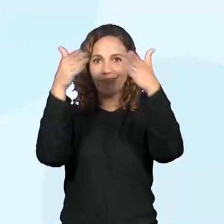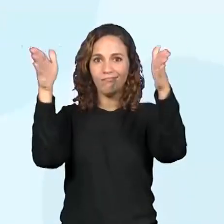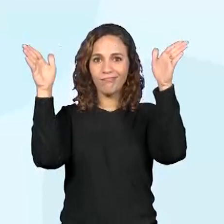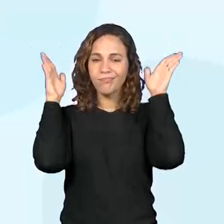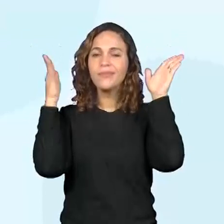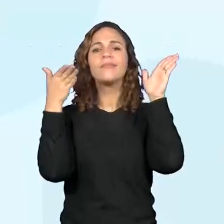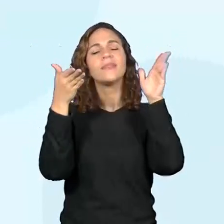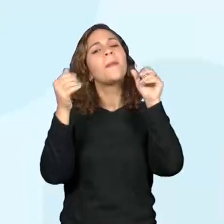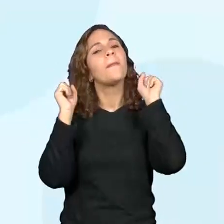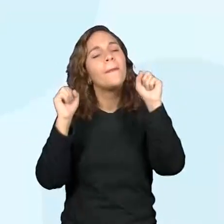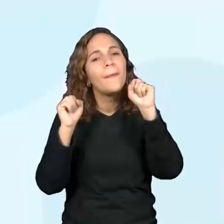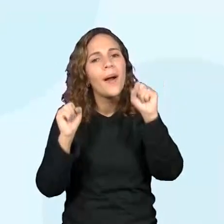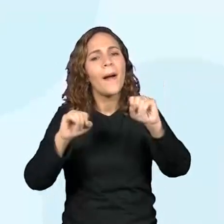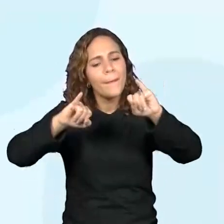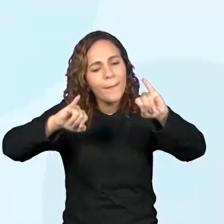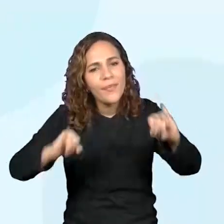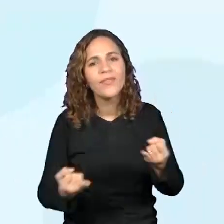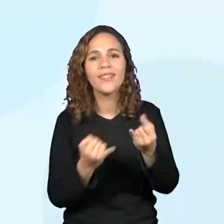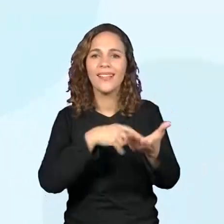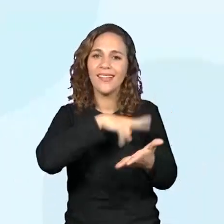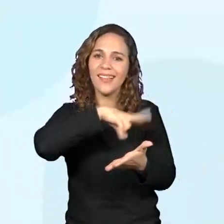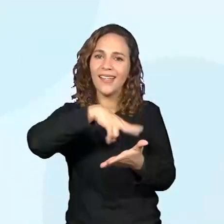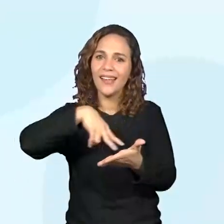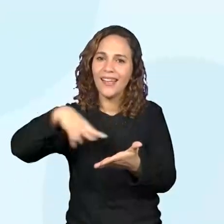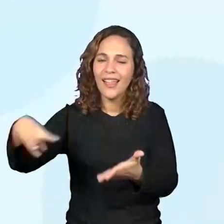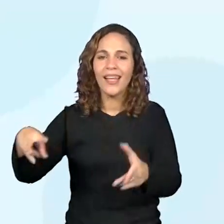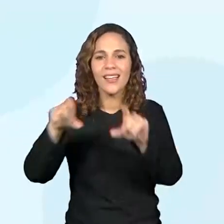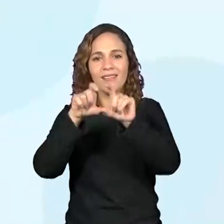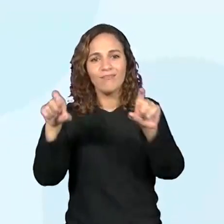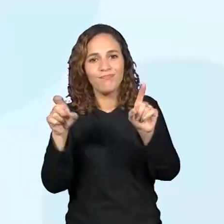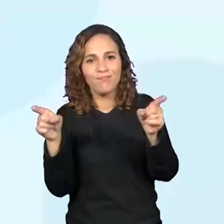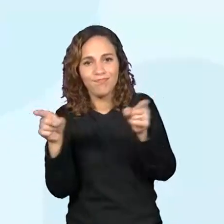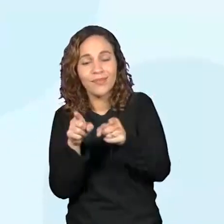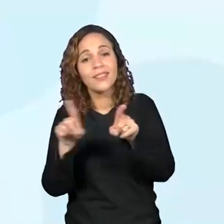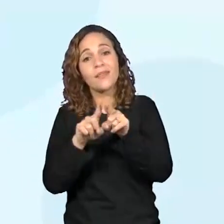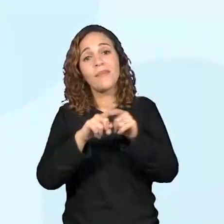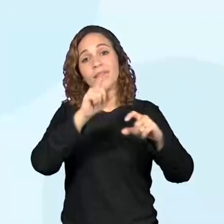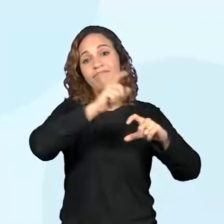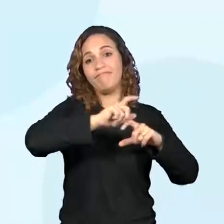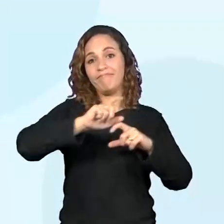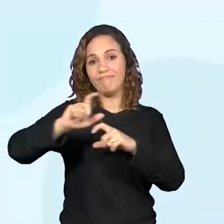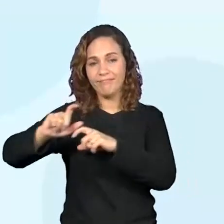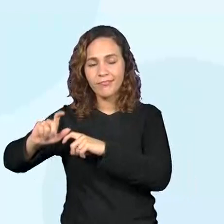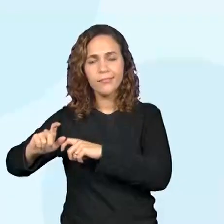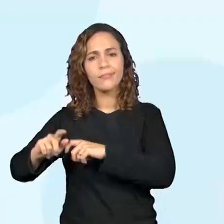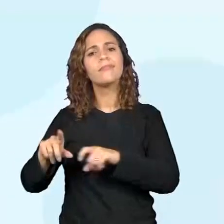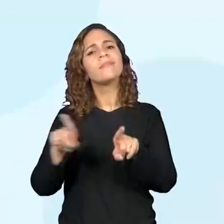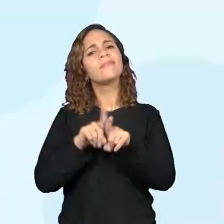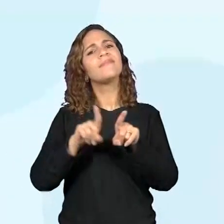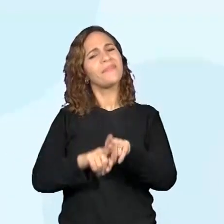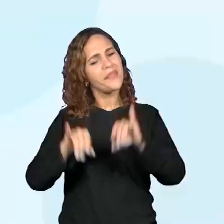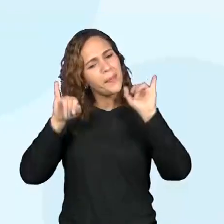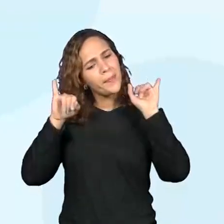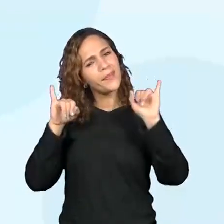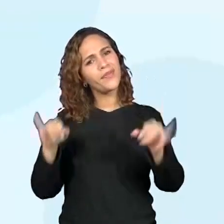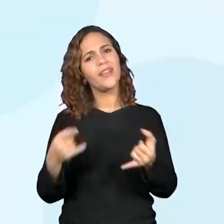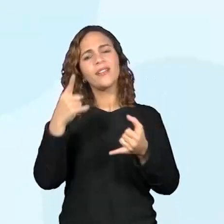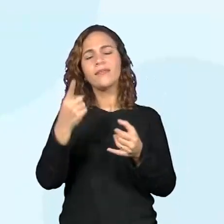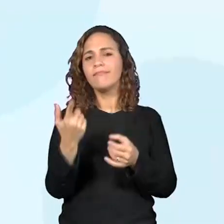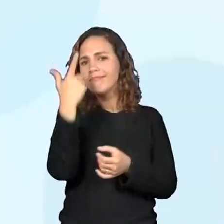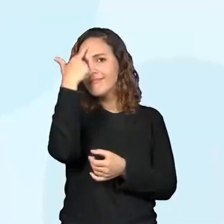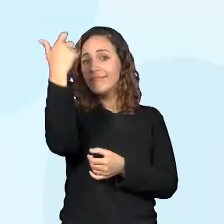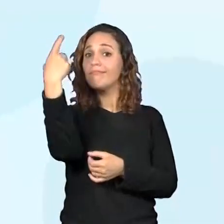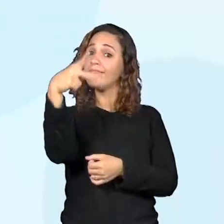vocês, vocês podem realizar a leitura de tirinhas e de histórias em quadrinhos e também você pode criar